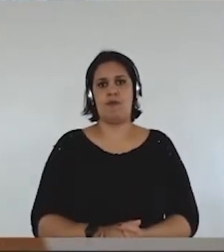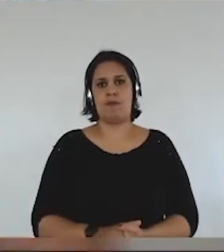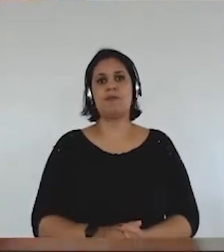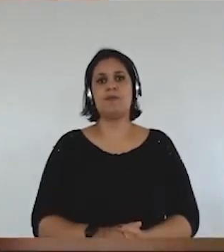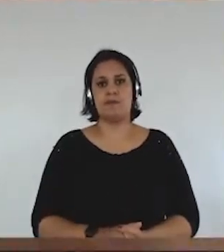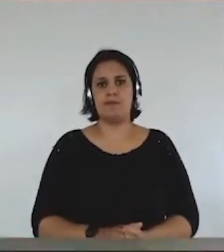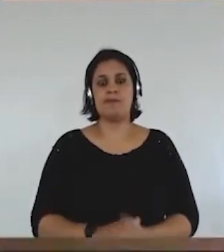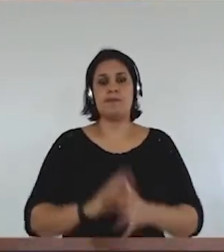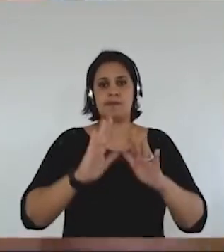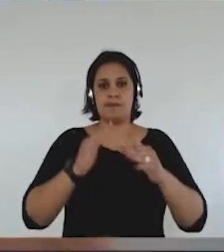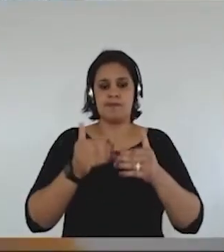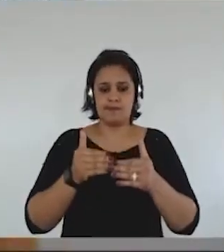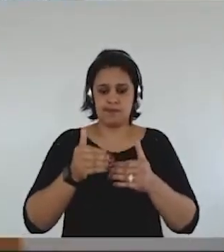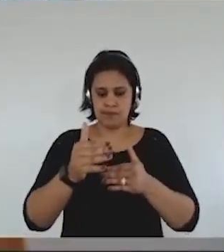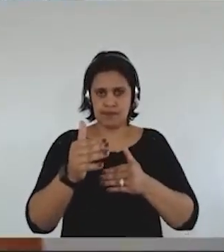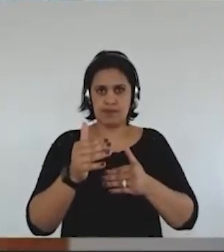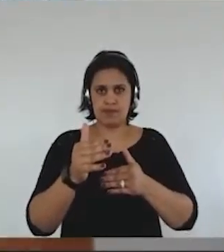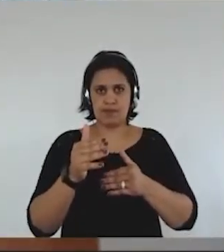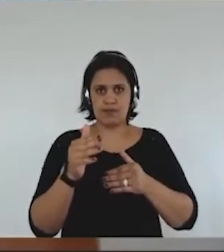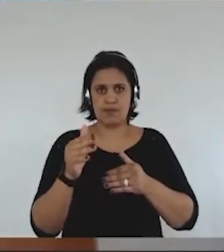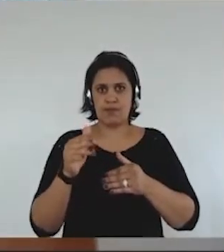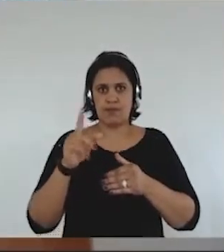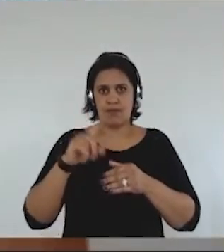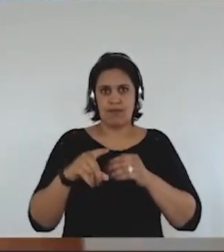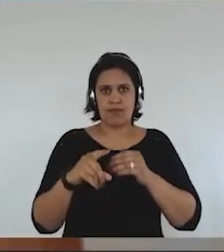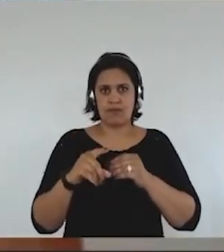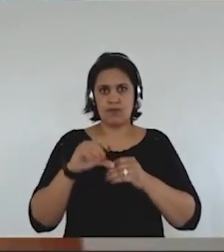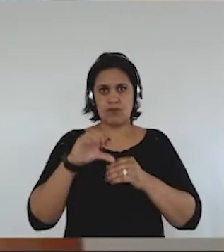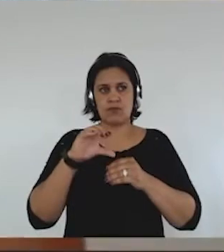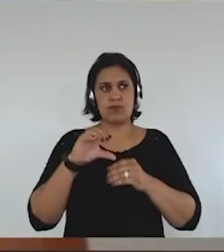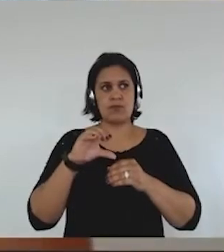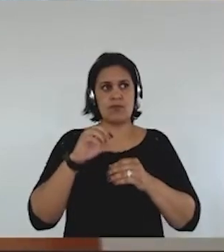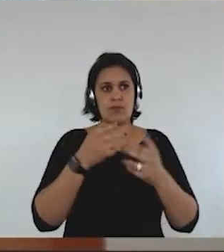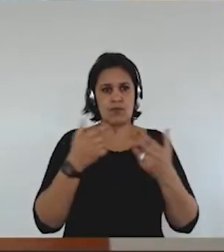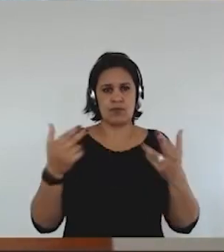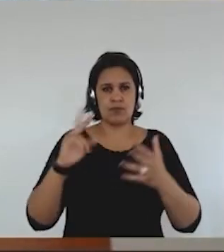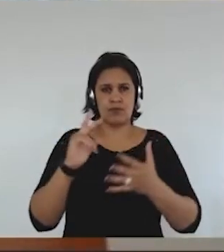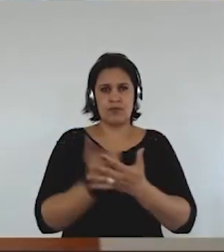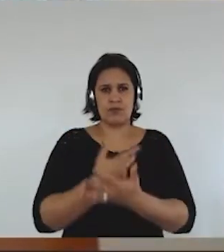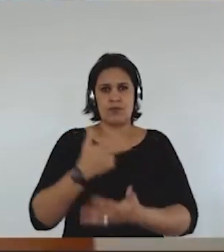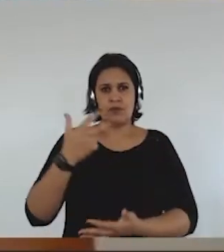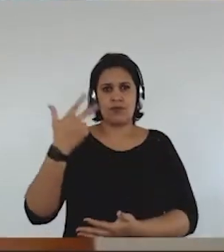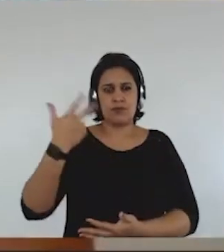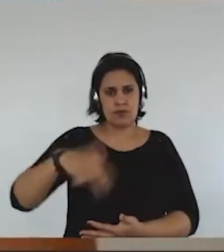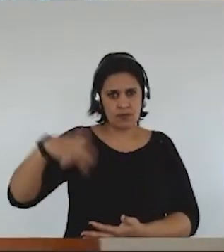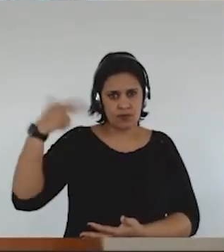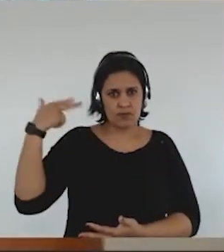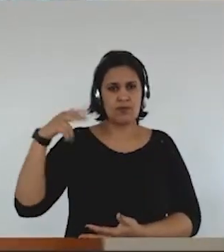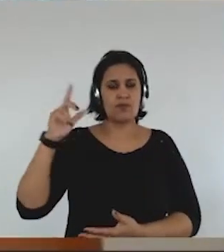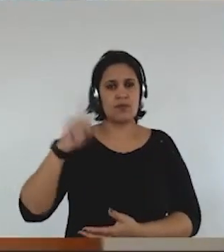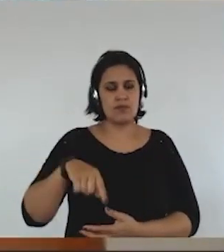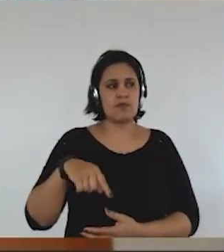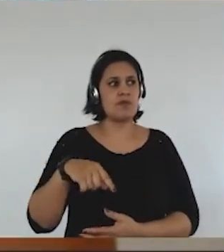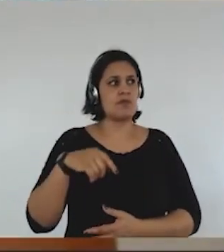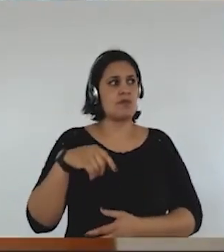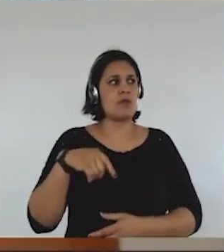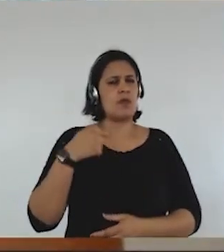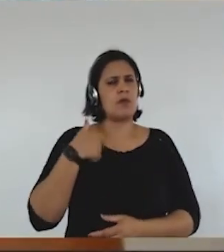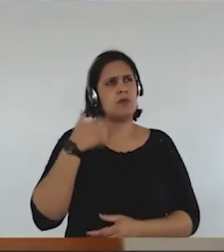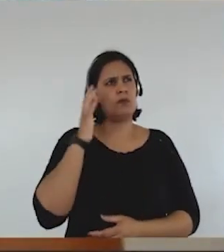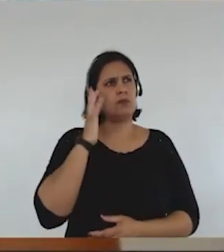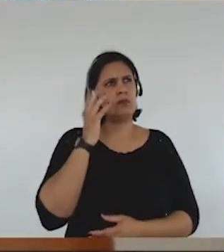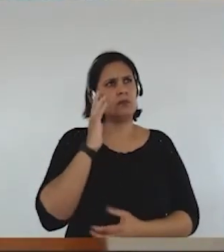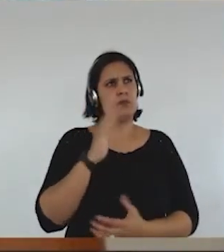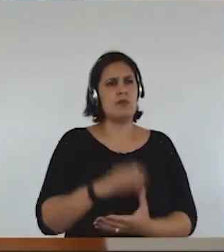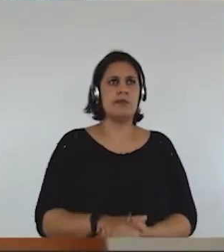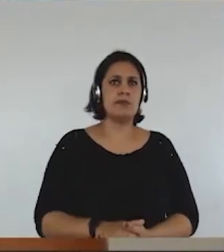do compliance, a primeira vez que eu vi isso foi em Portugal, alguns anos atrás, no meu mestrado, e eu falava assim, e